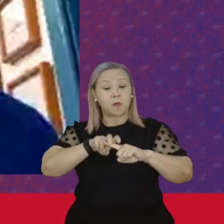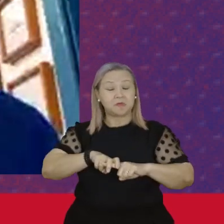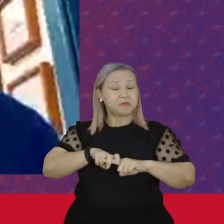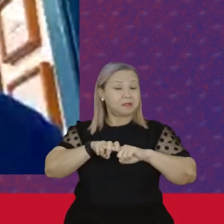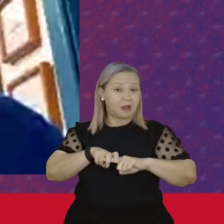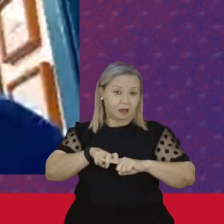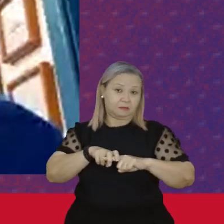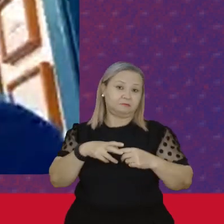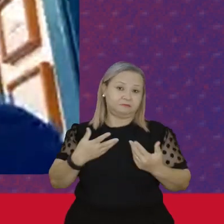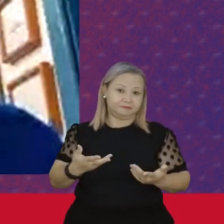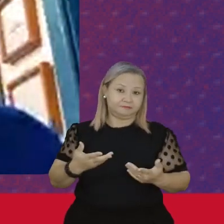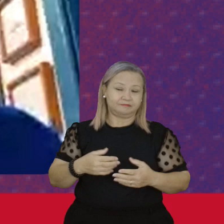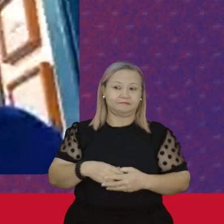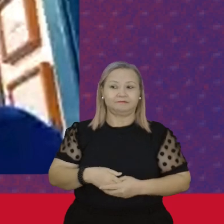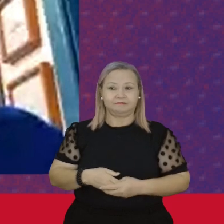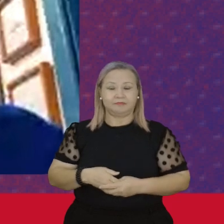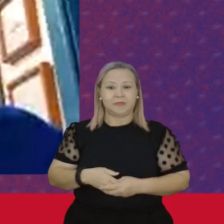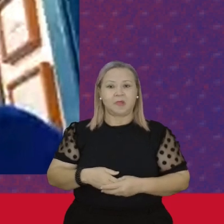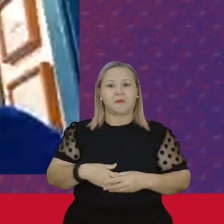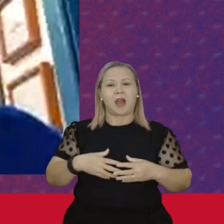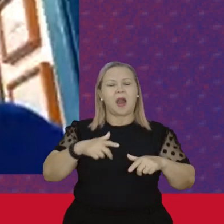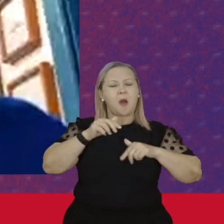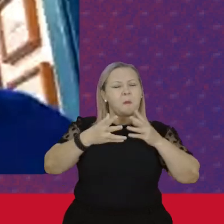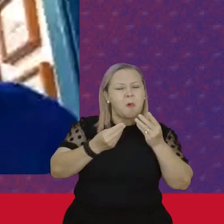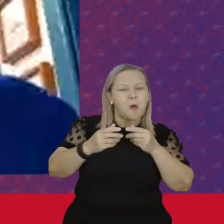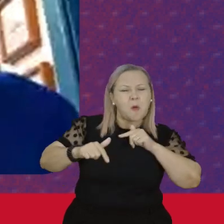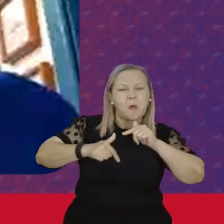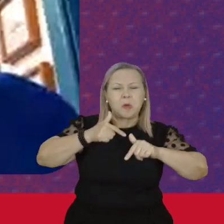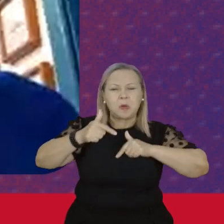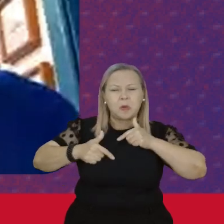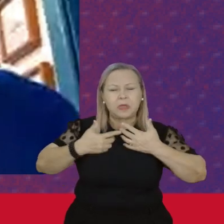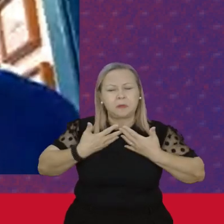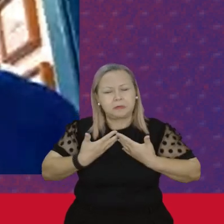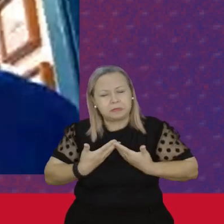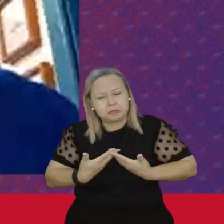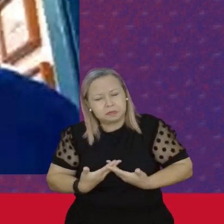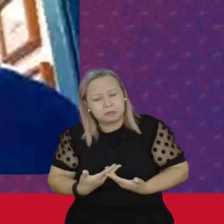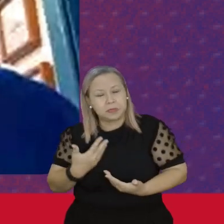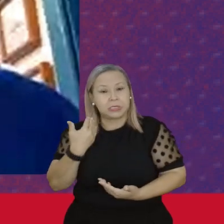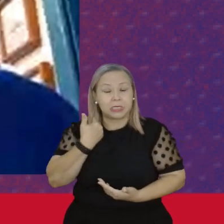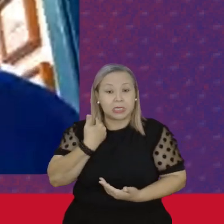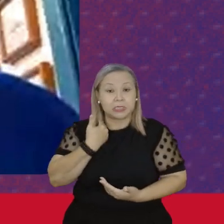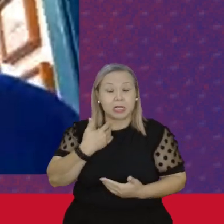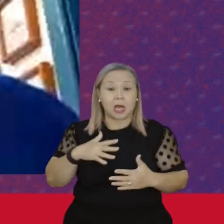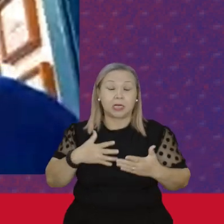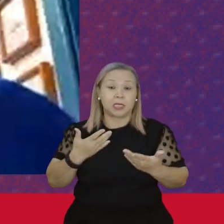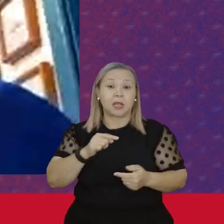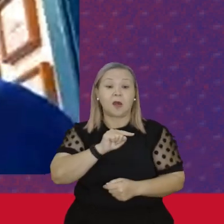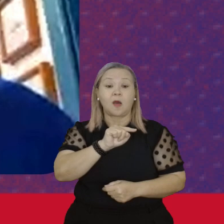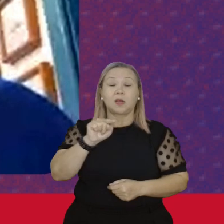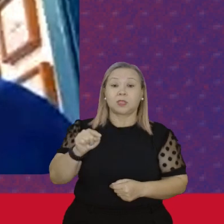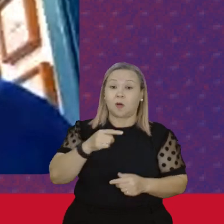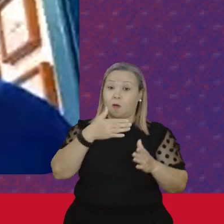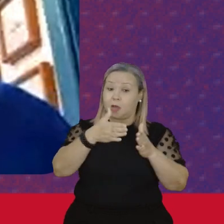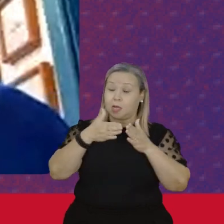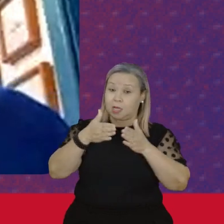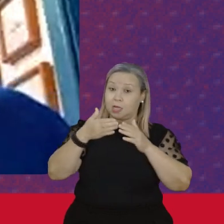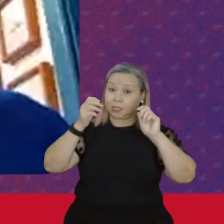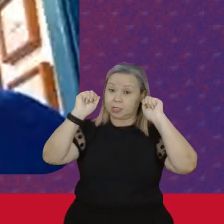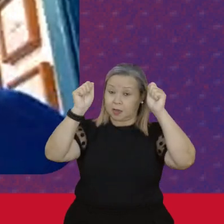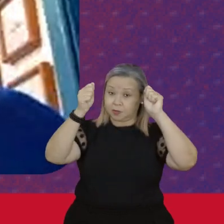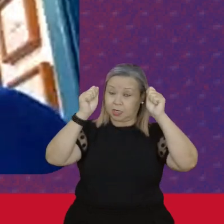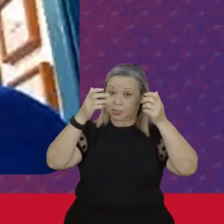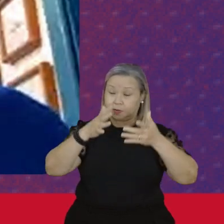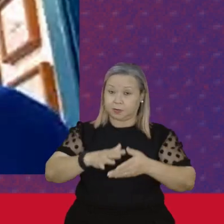ficavam com a bexiga sobrecarregada, né? Bom, Então, eram essas reivindicações. E a creche, né? A